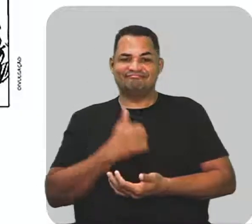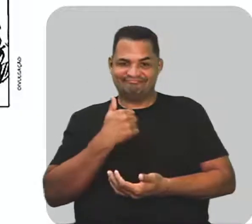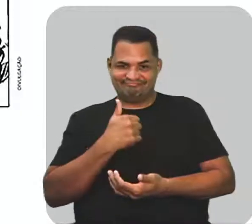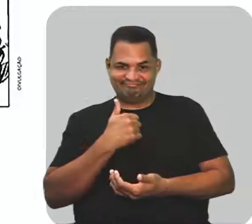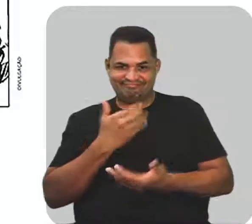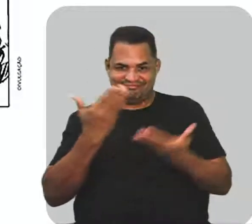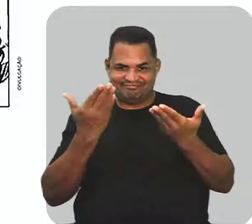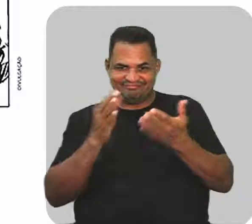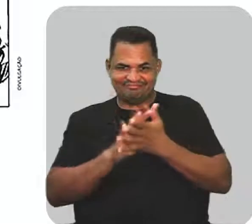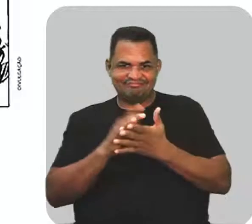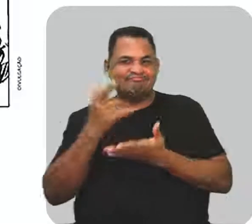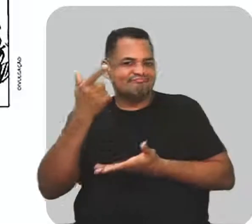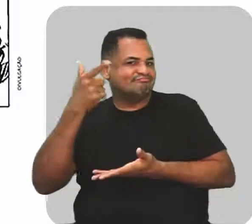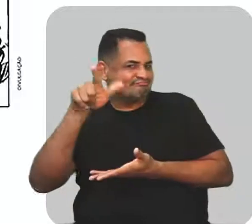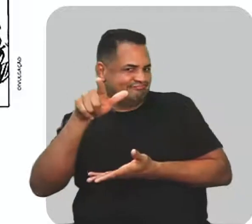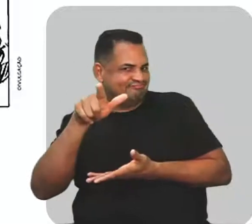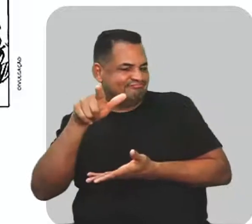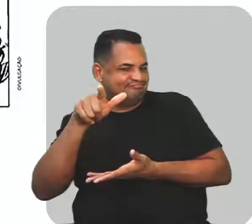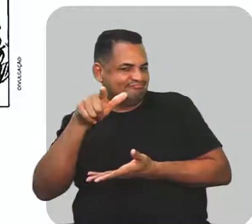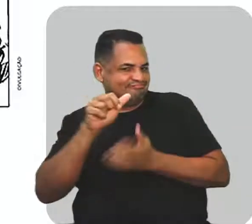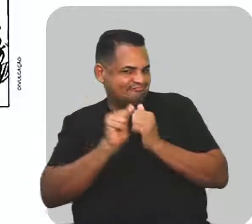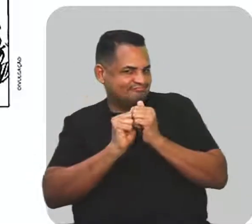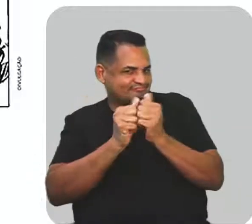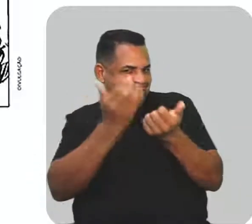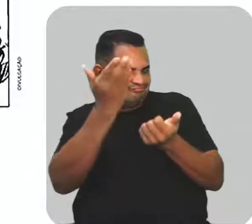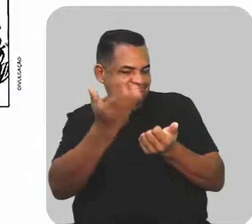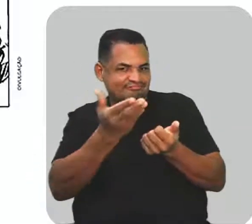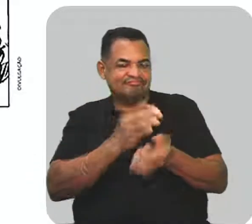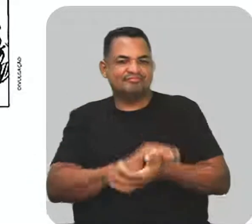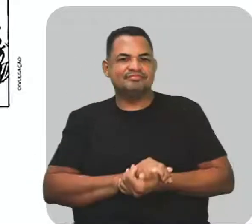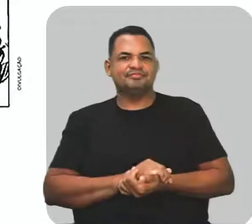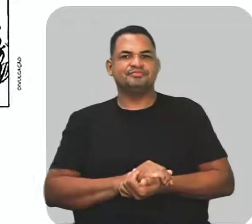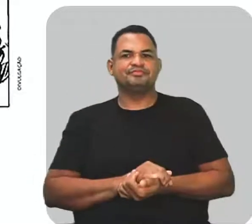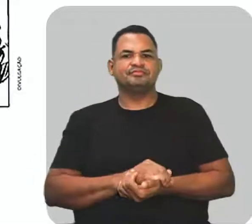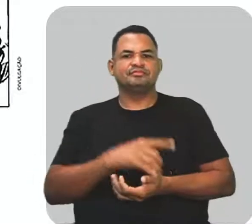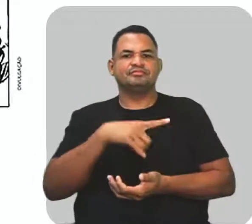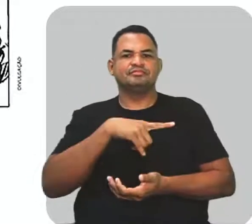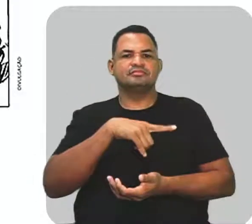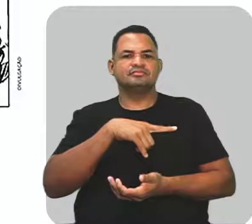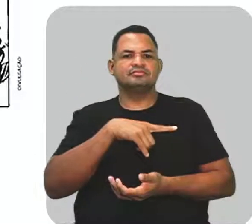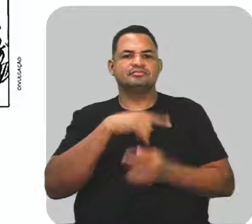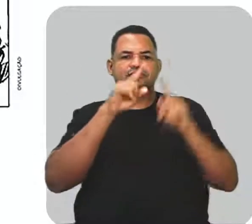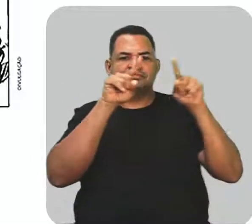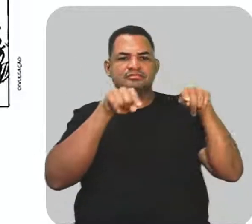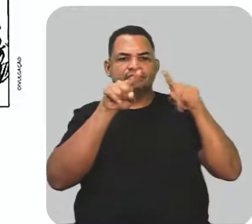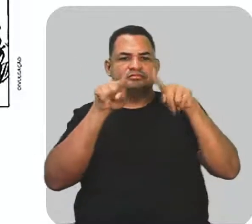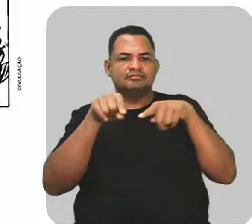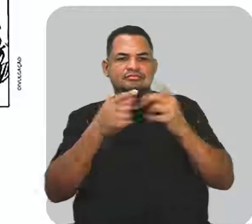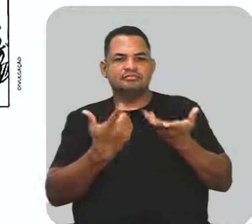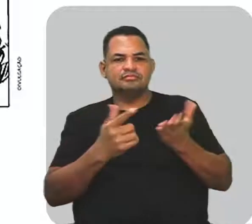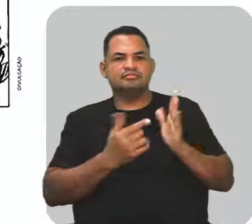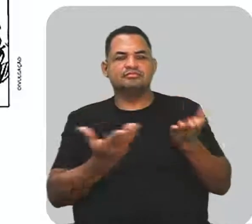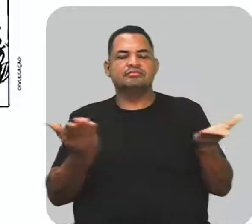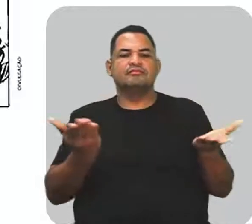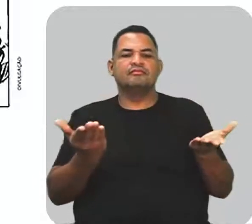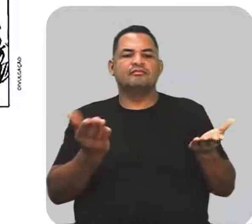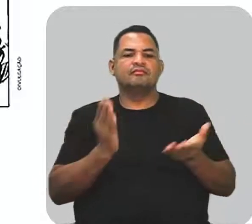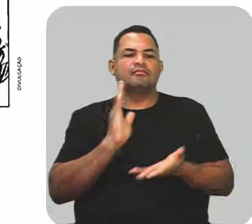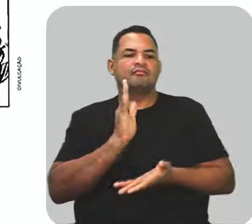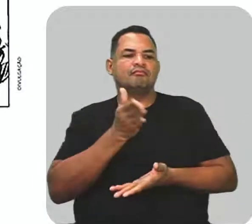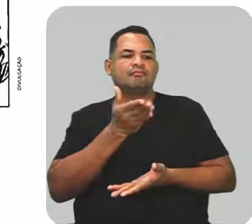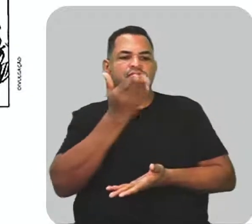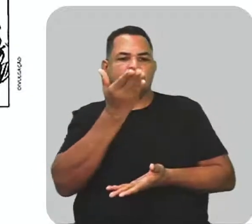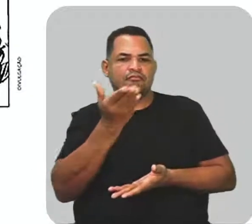Beleza, conseguiram acompanhar? Muito bem. Então, a gente tem aqui a tirinha que traz para você